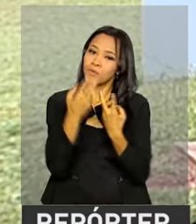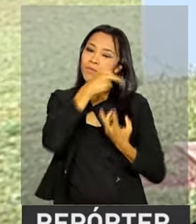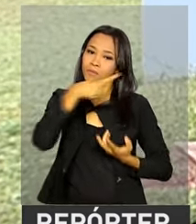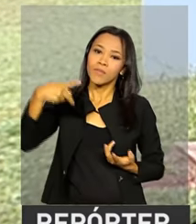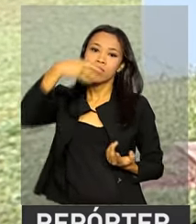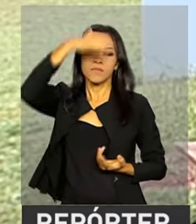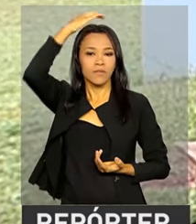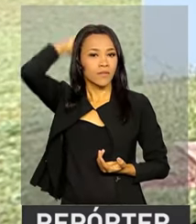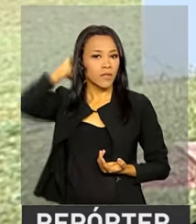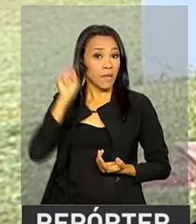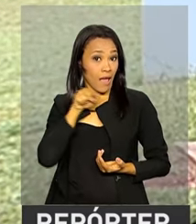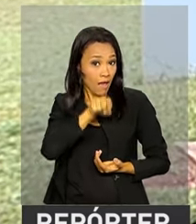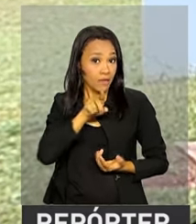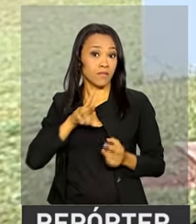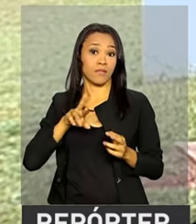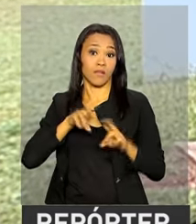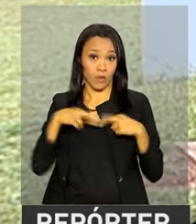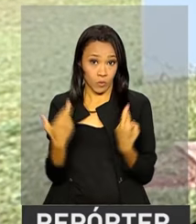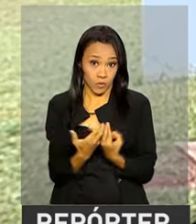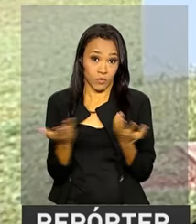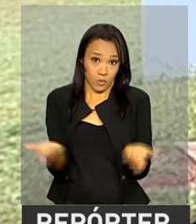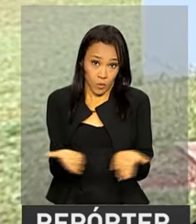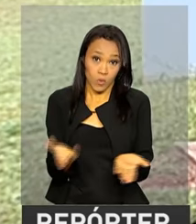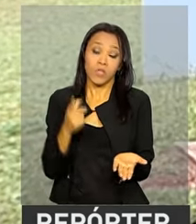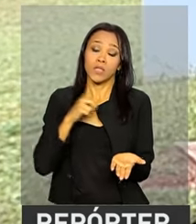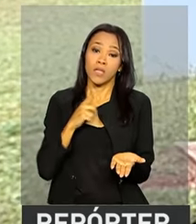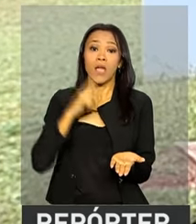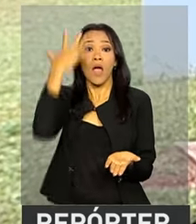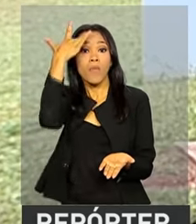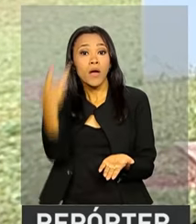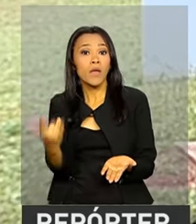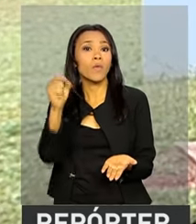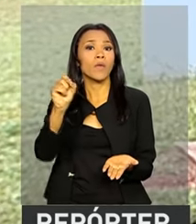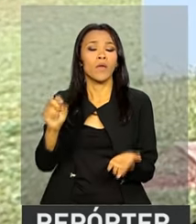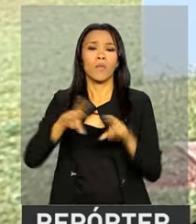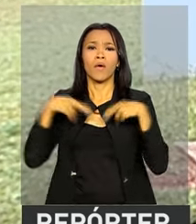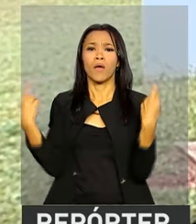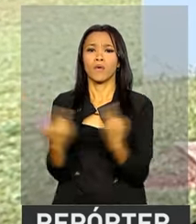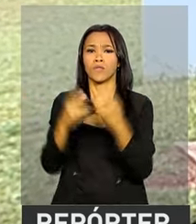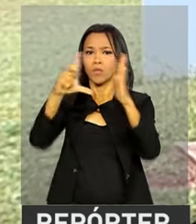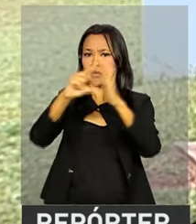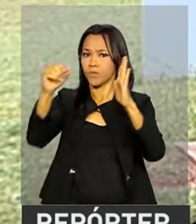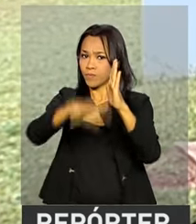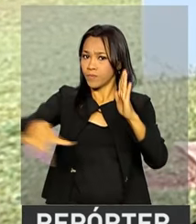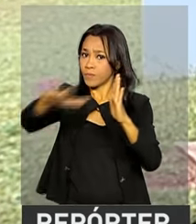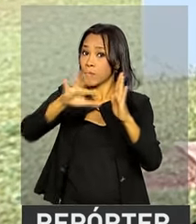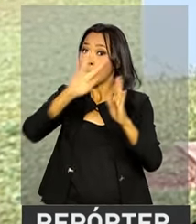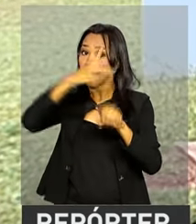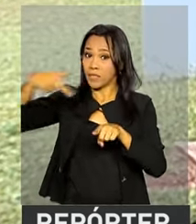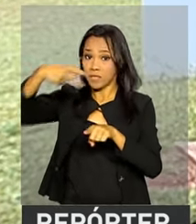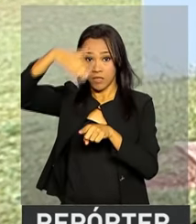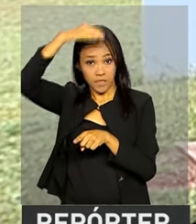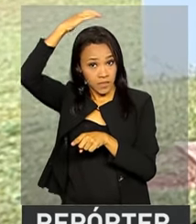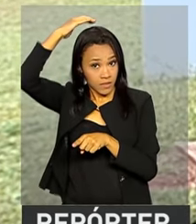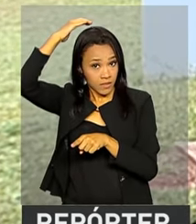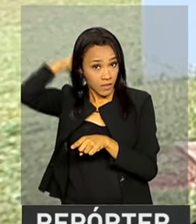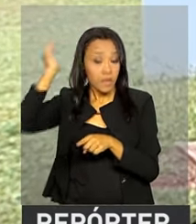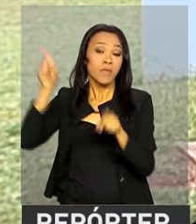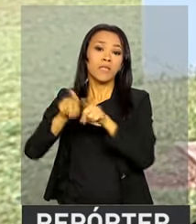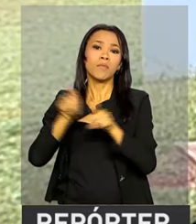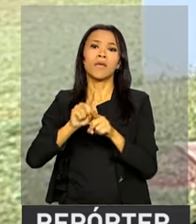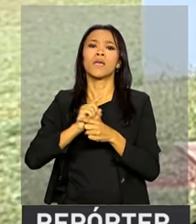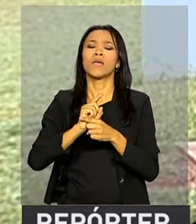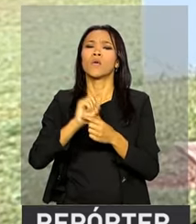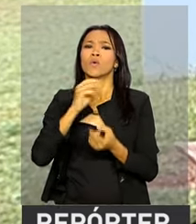Temer além dessa reunião de hoje há uma reunião também amanhã que acontece no Palácio do Planalto entre o presidente Michel Temer e os governadores dos